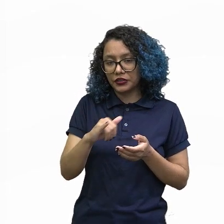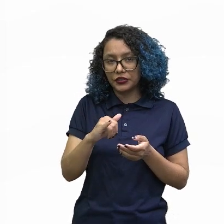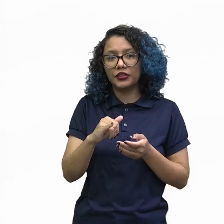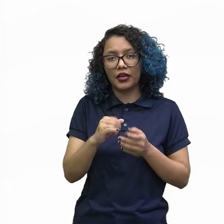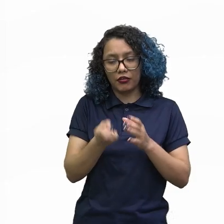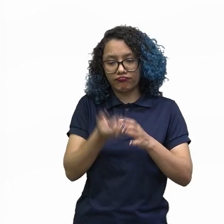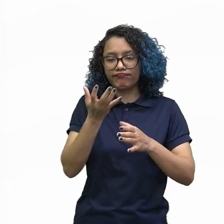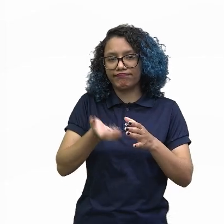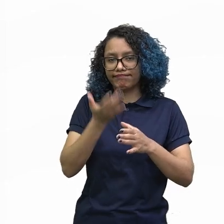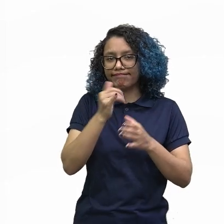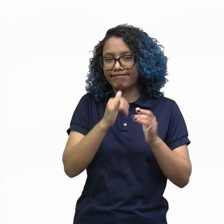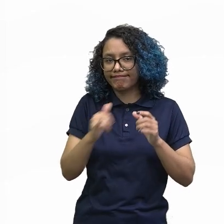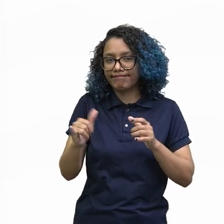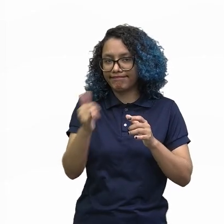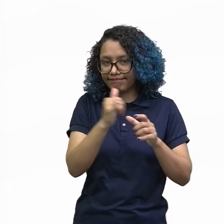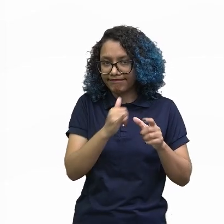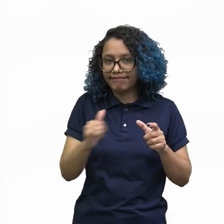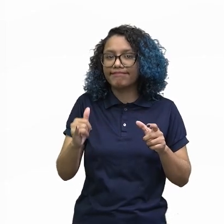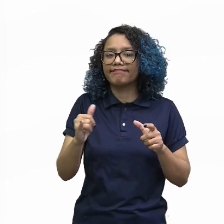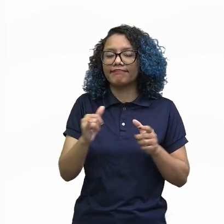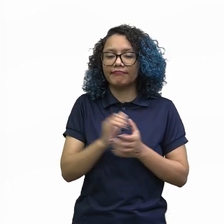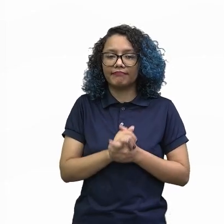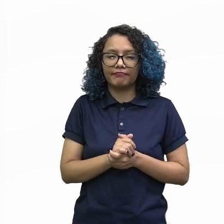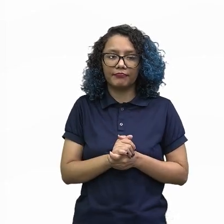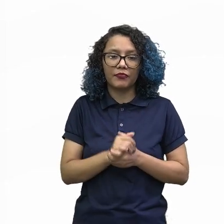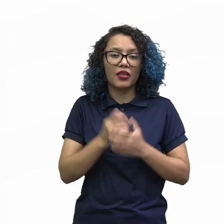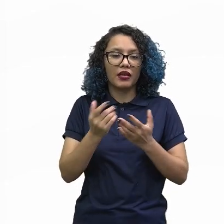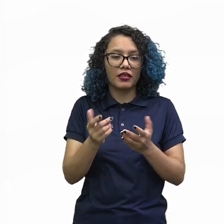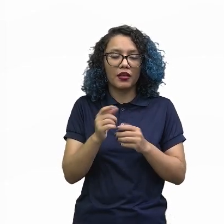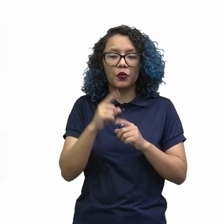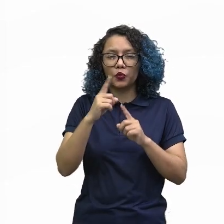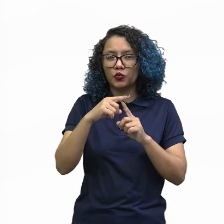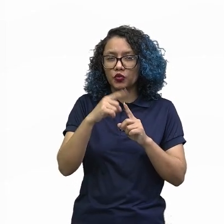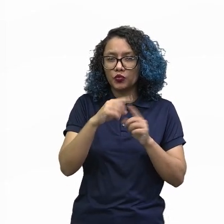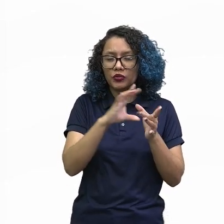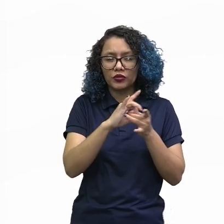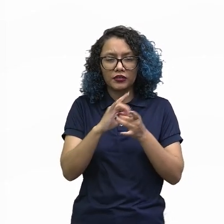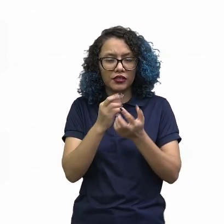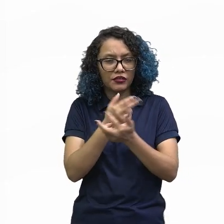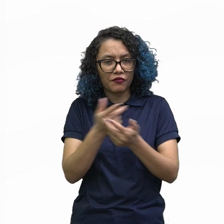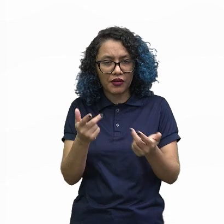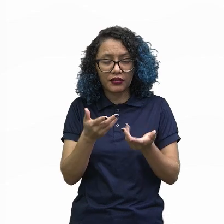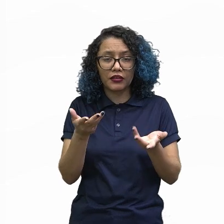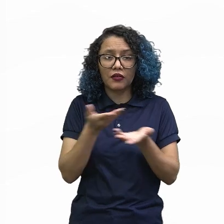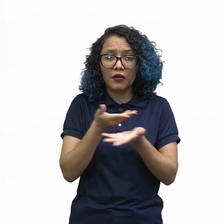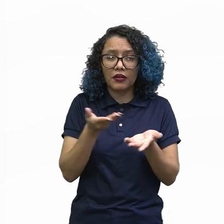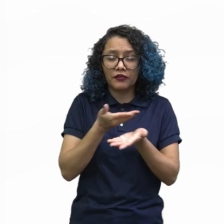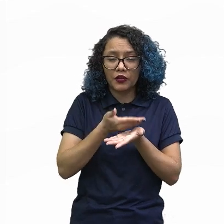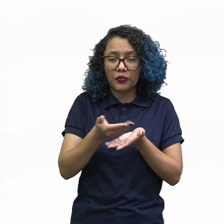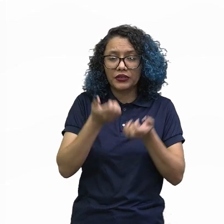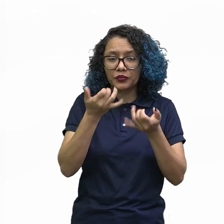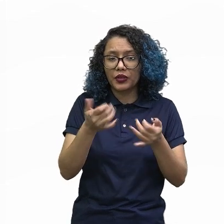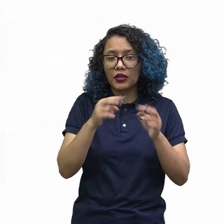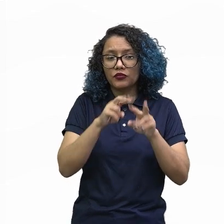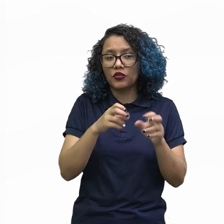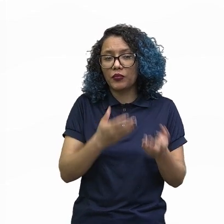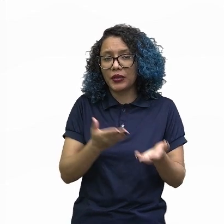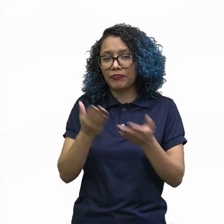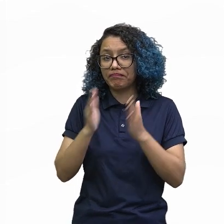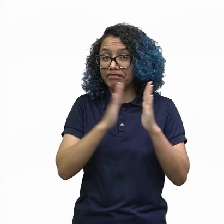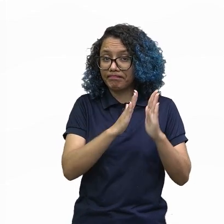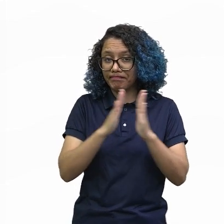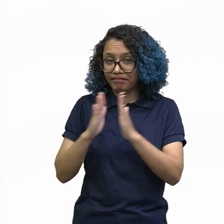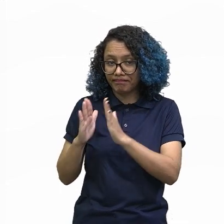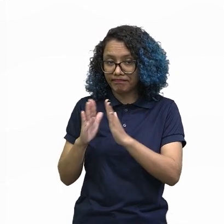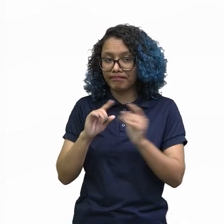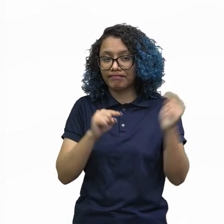ao circuito. Nós temos aí vários tipos de associação. Vamos começar falando sobre a associação em série de